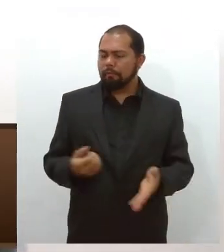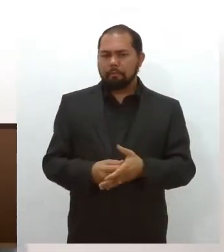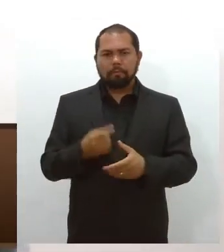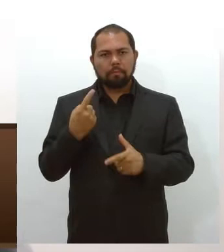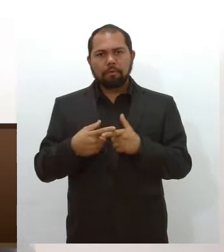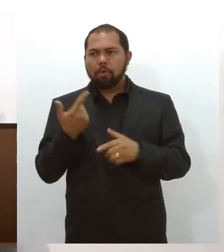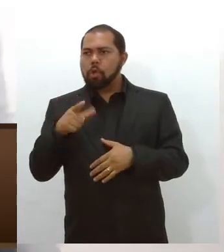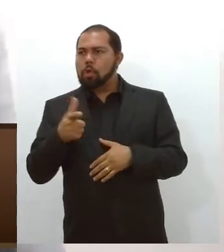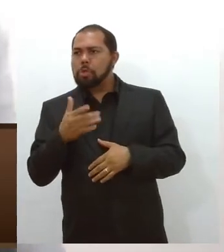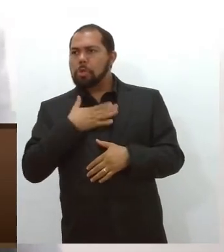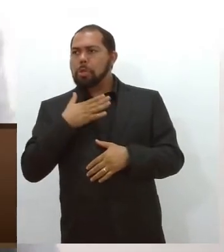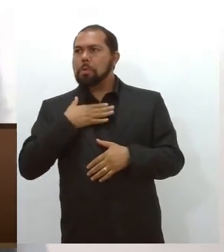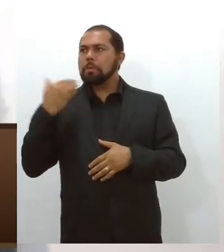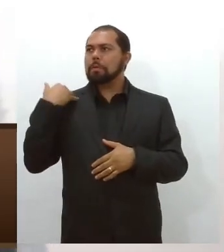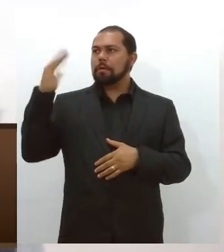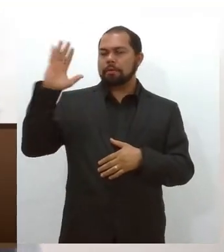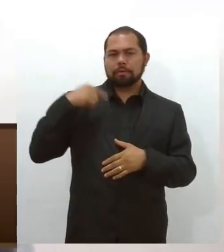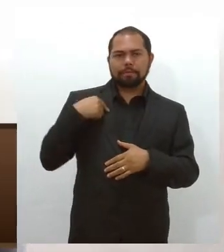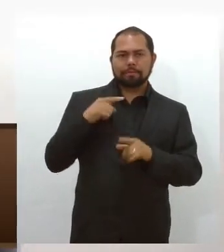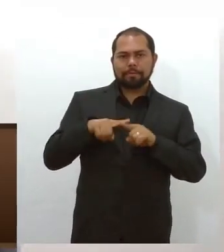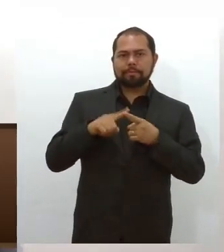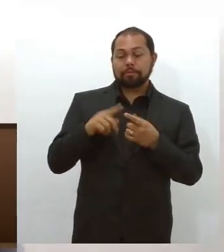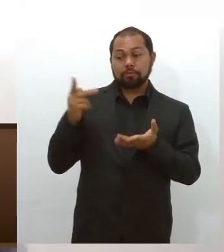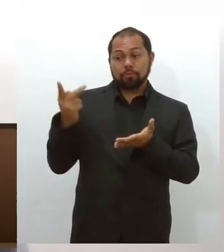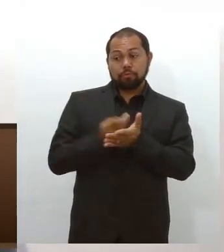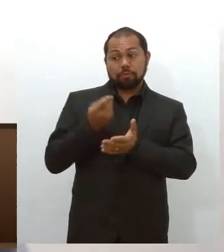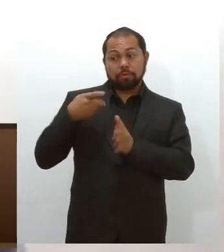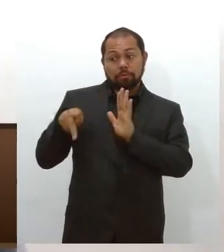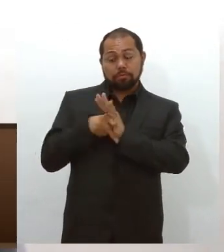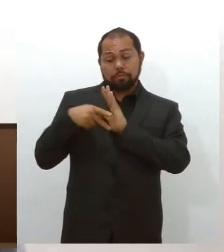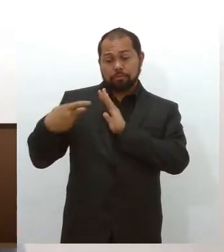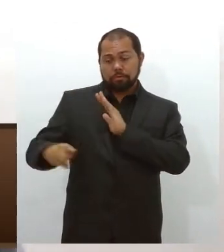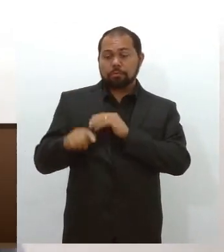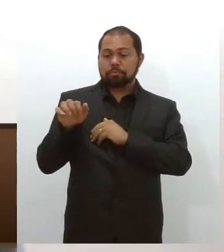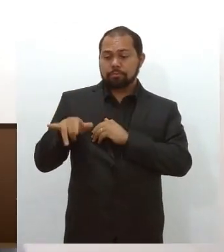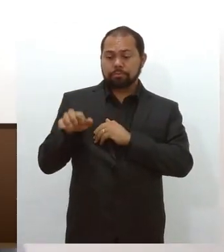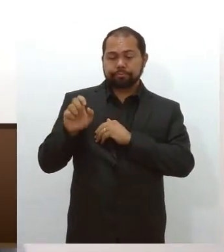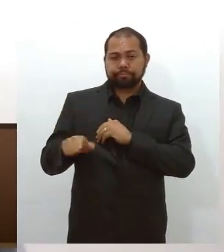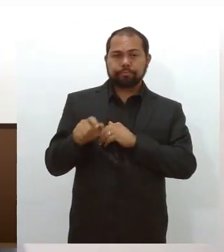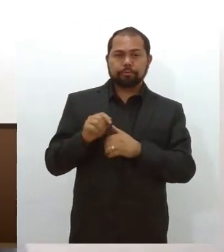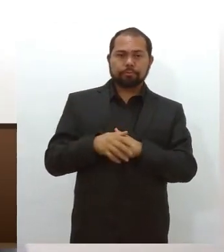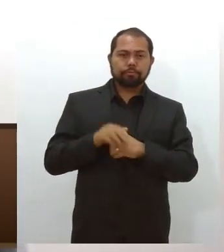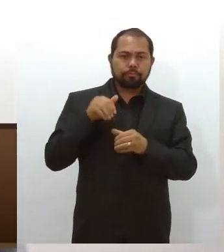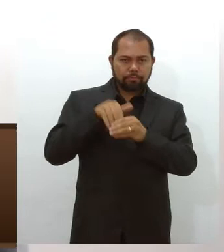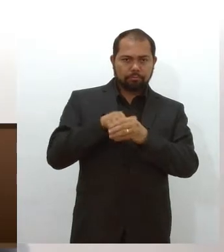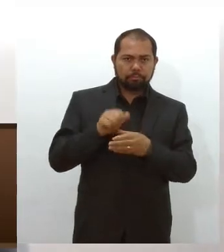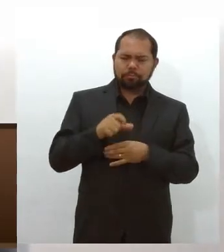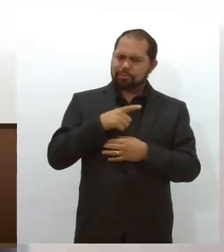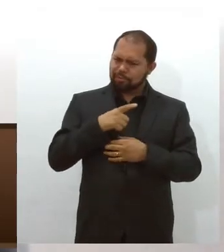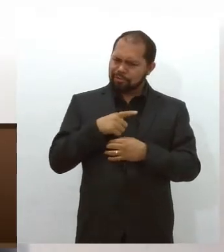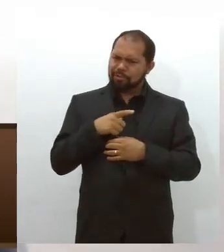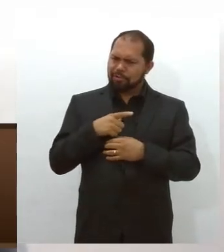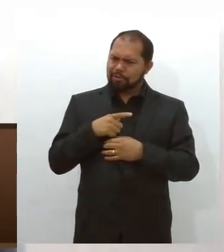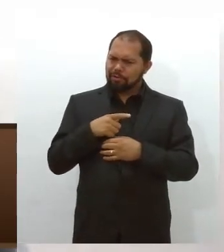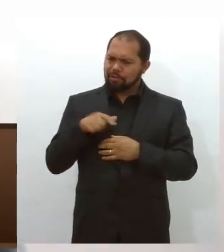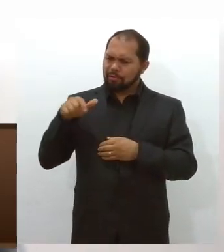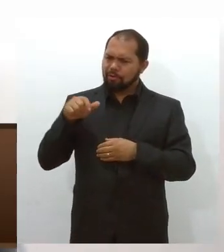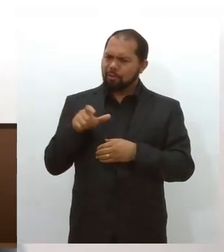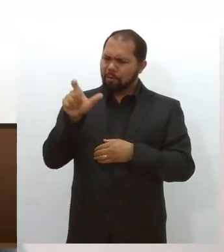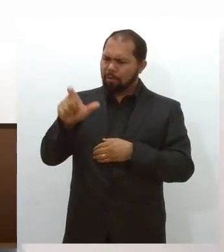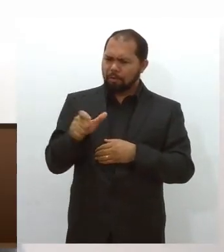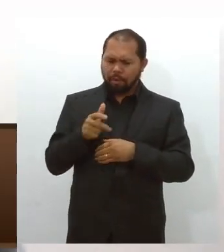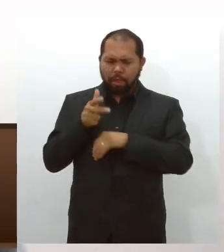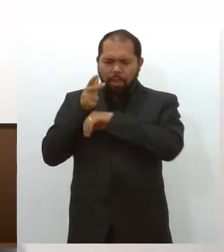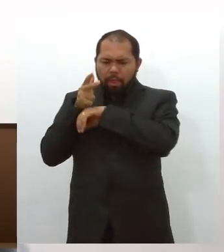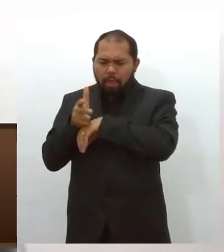um equívoco do próprio eleitor. Houve caso, inclusive, de eleitor que filmou esse procedimento e divulgou